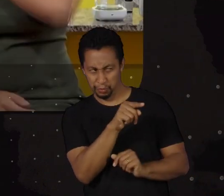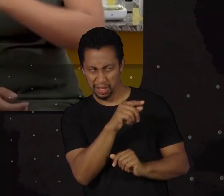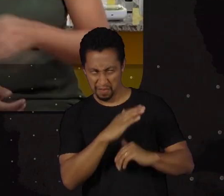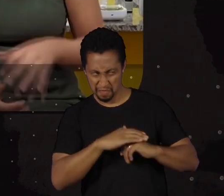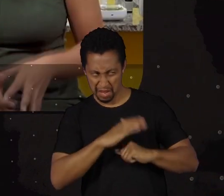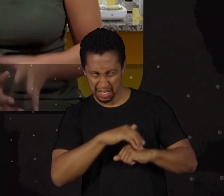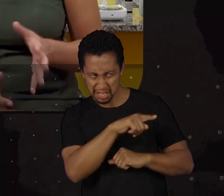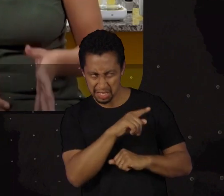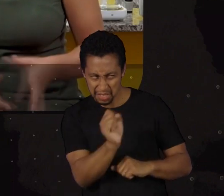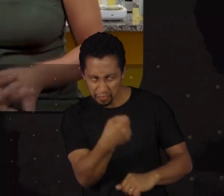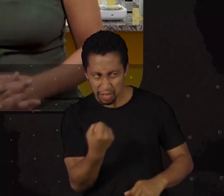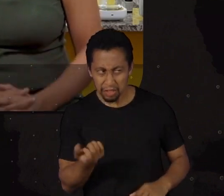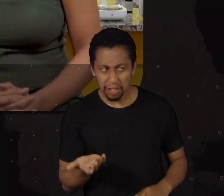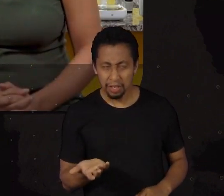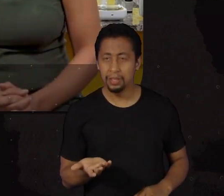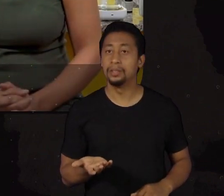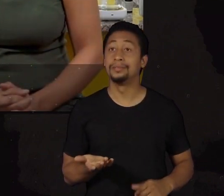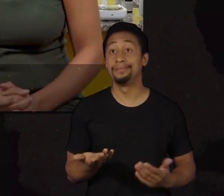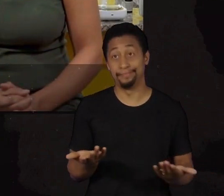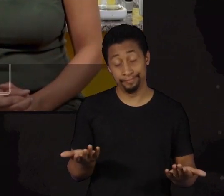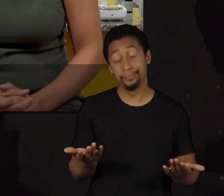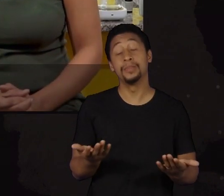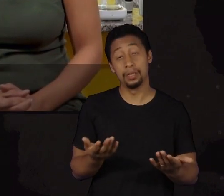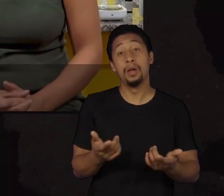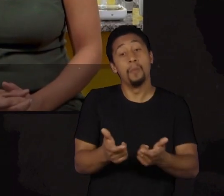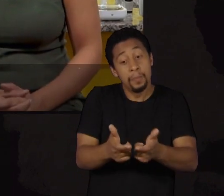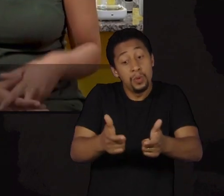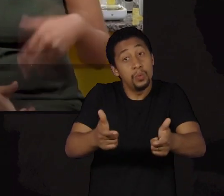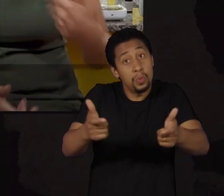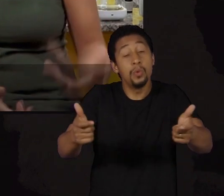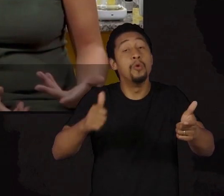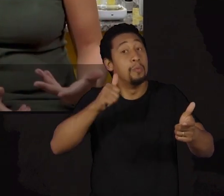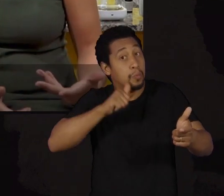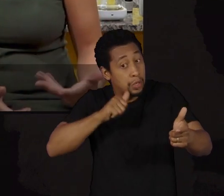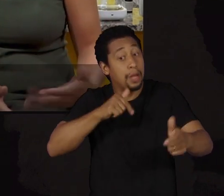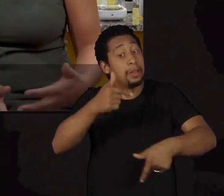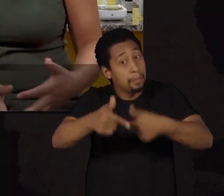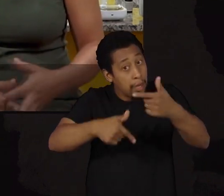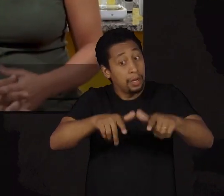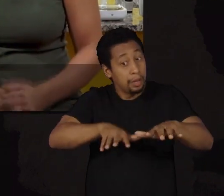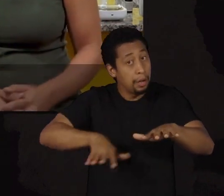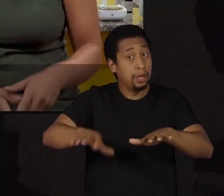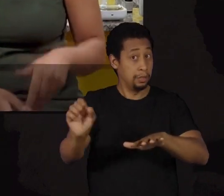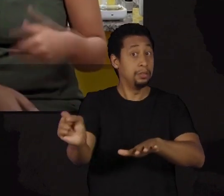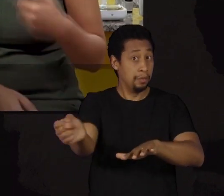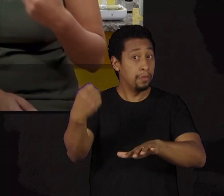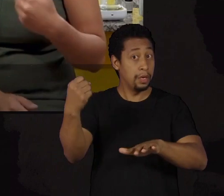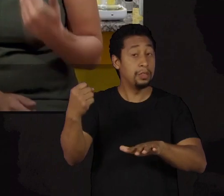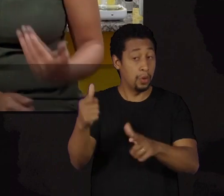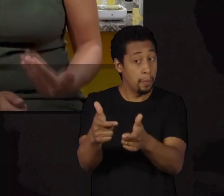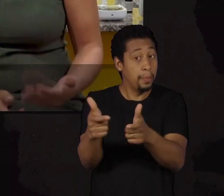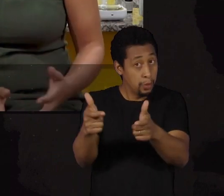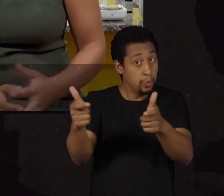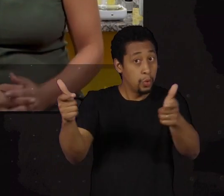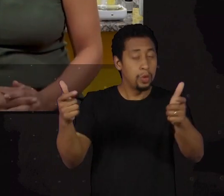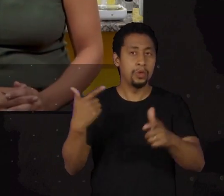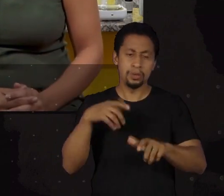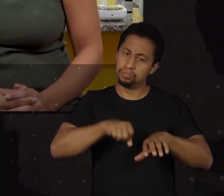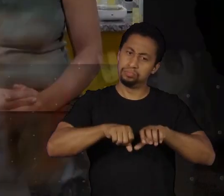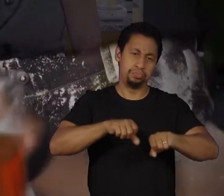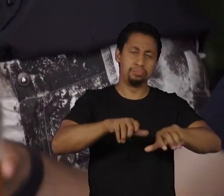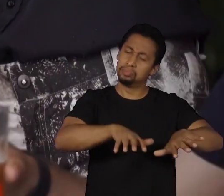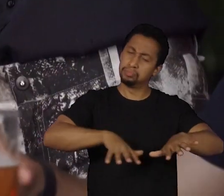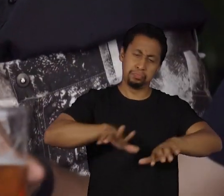cerveja? Hoje nós temos tantas mulheres no mercado cervejeiro, fazendo cerveja, que na verdade nós estamos nos reapropriando do